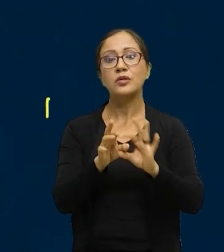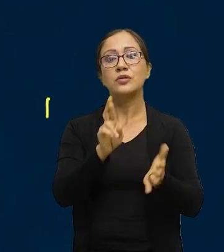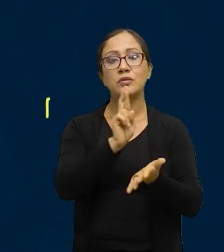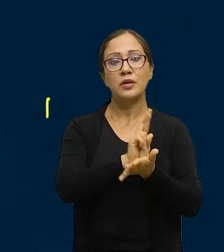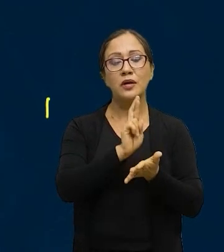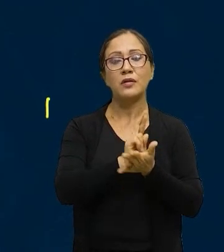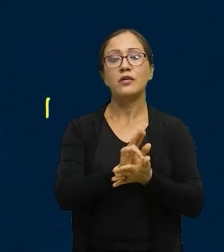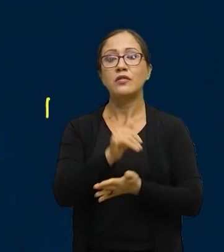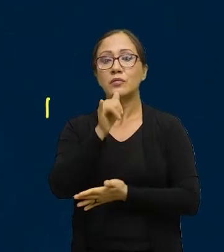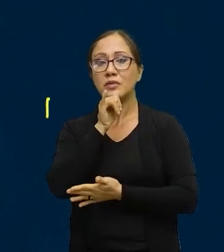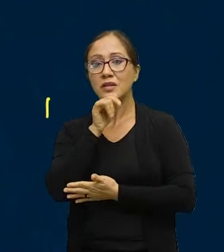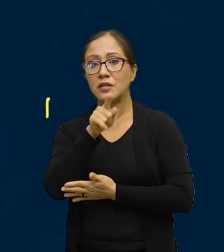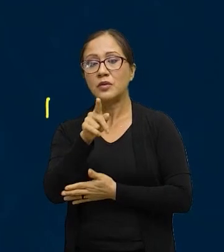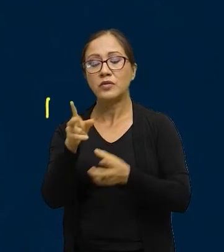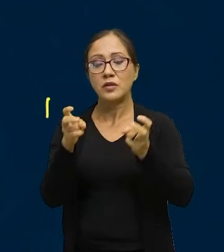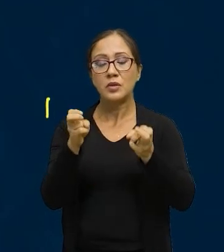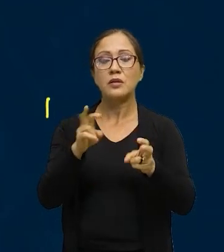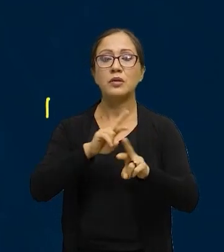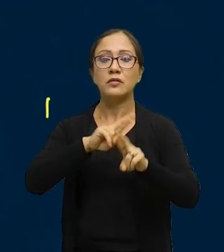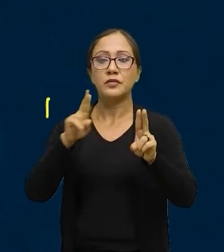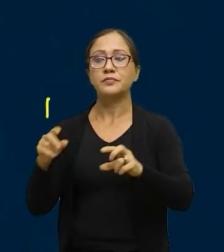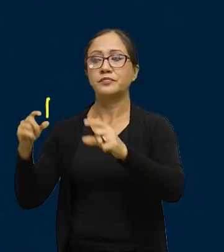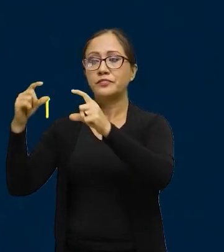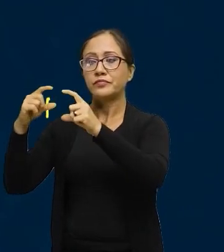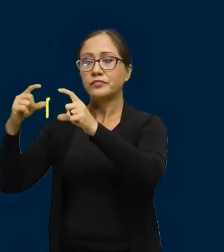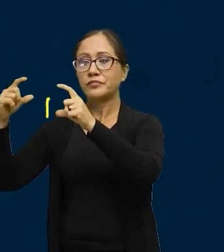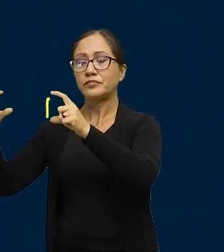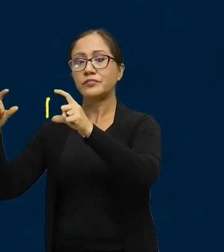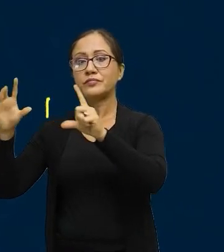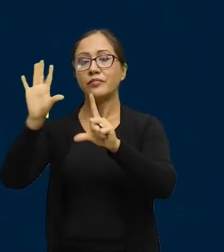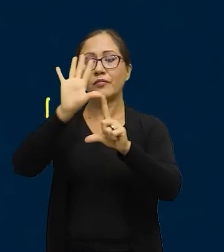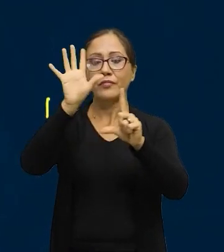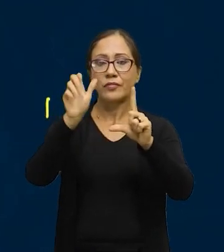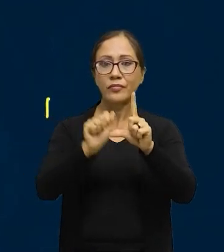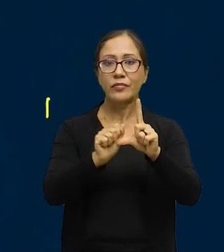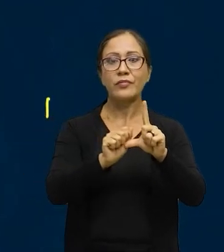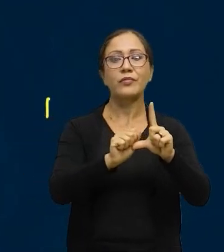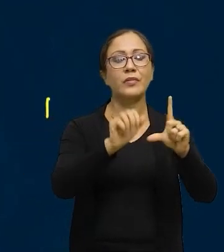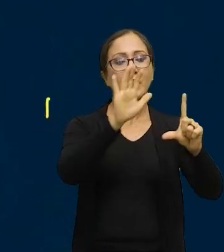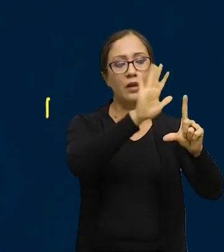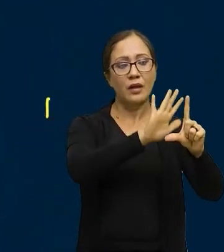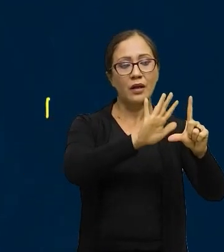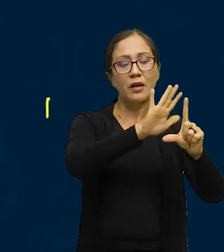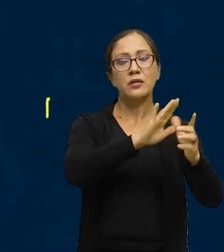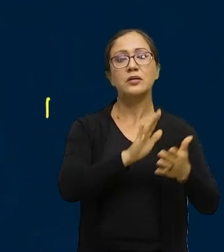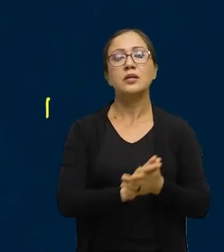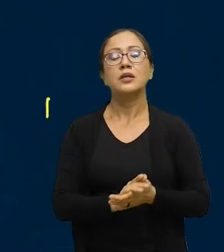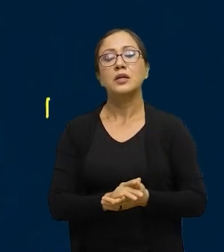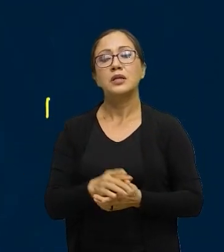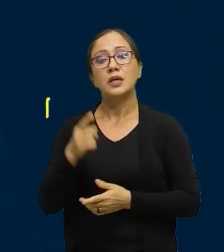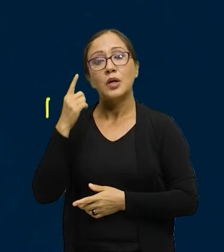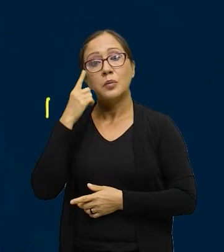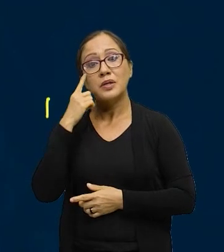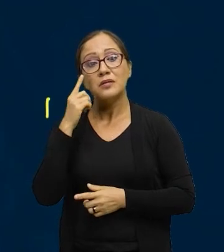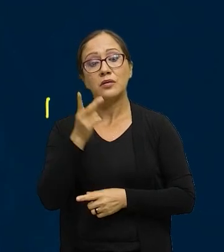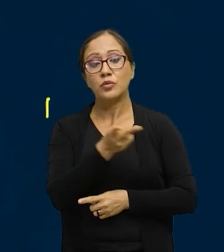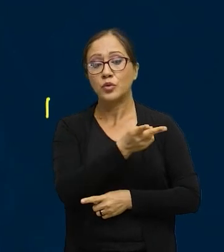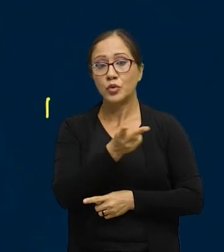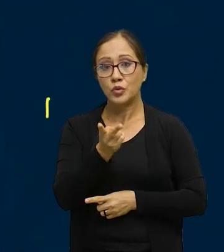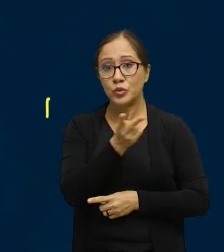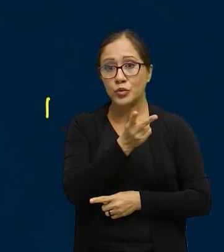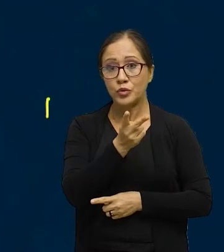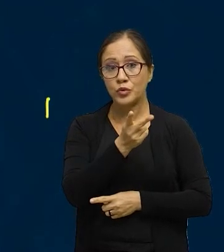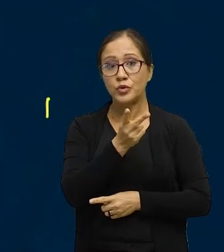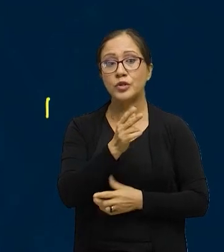a diferença. A tirinha, a charge e o cartoon. Pensando que cartoon e charge tem